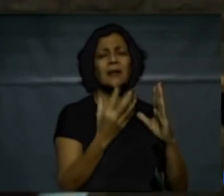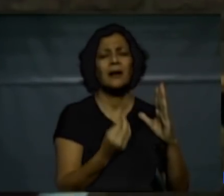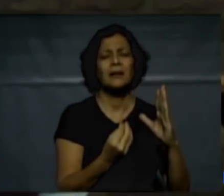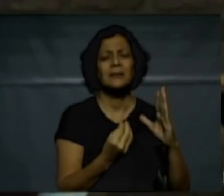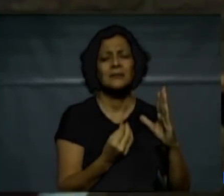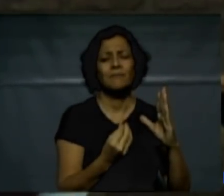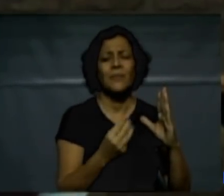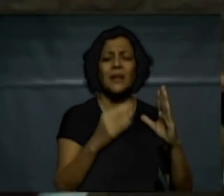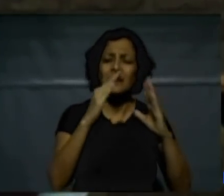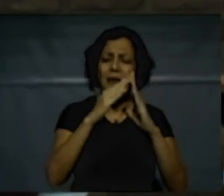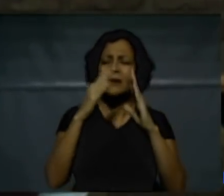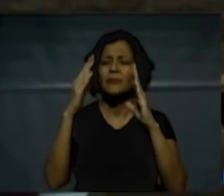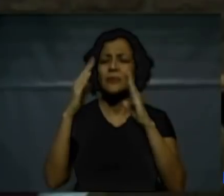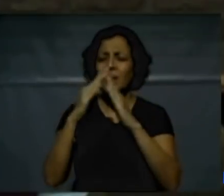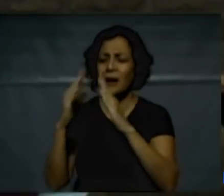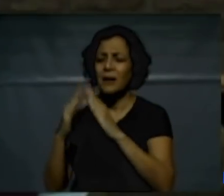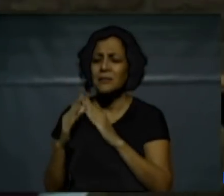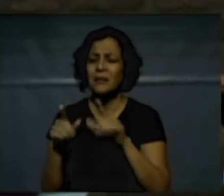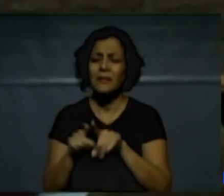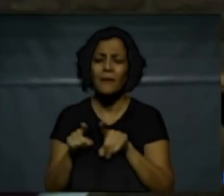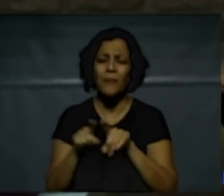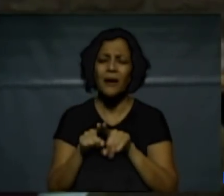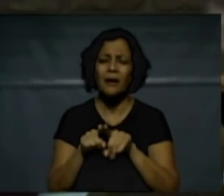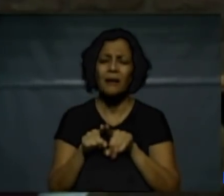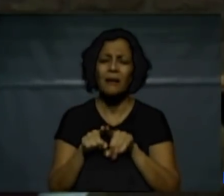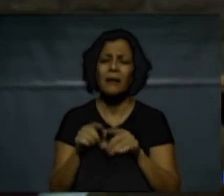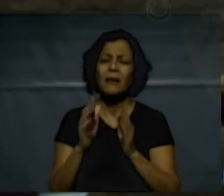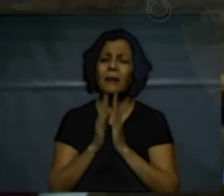plena. Que assim seja, graças a Deus.